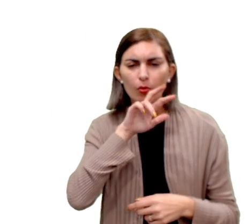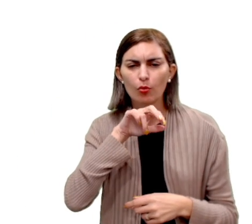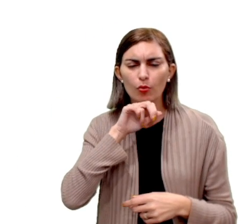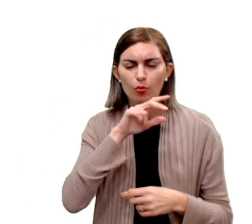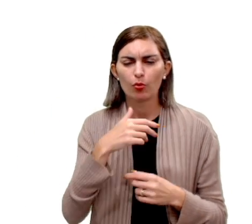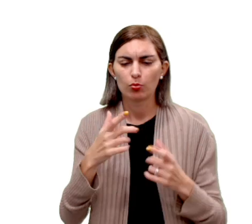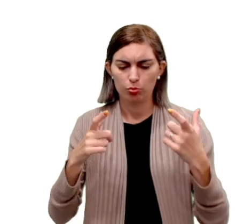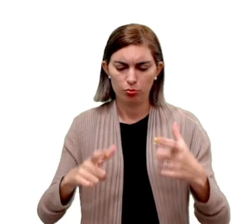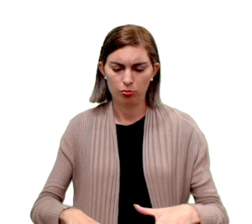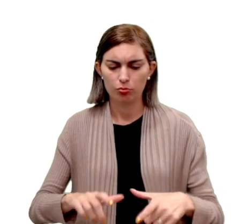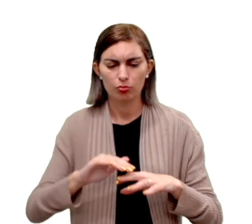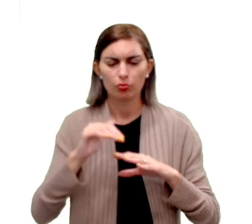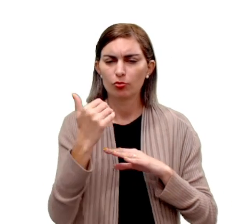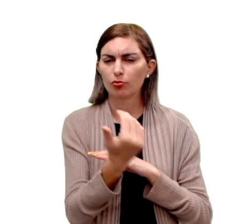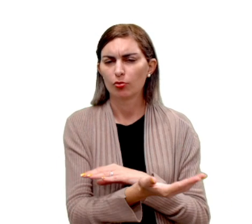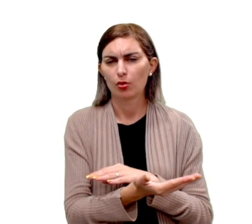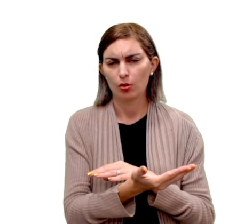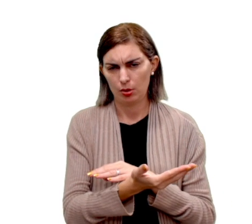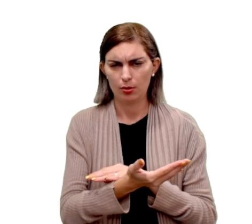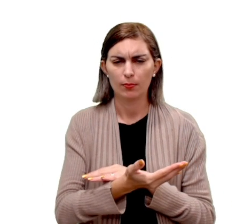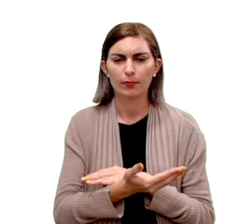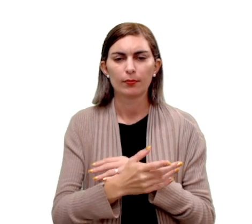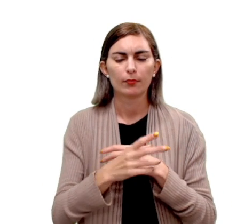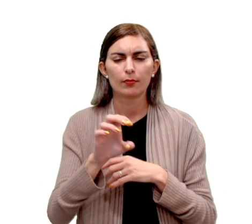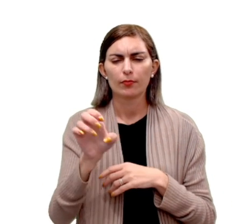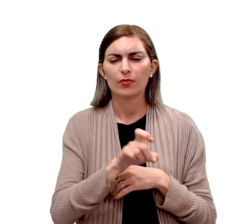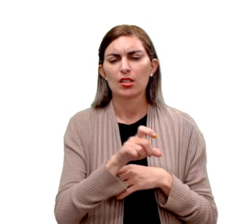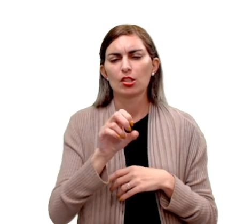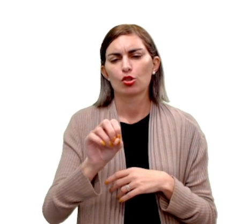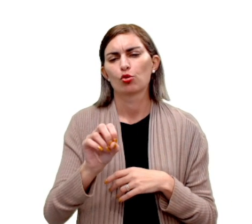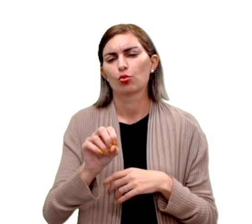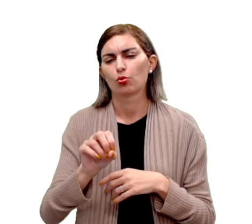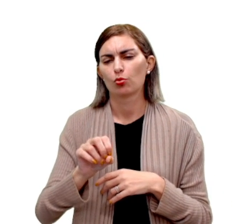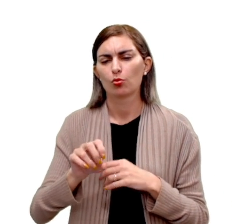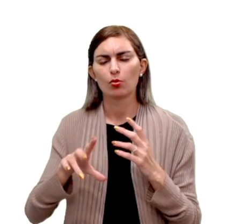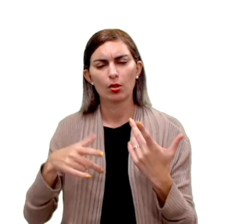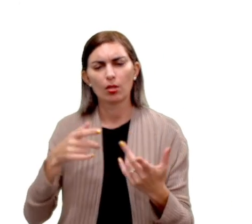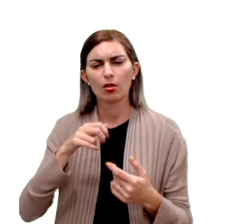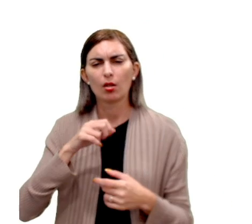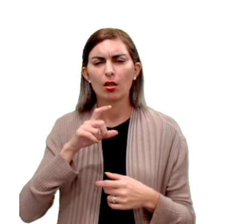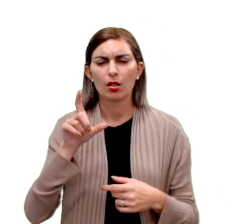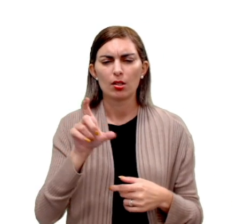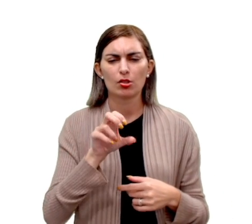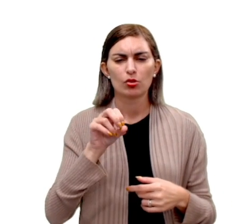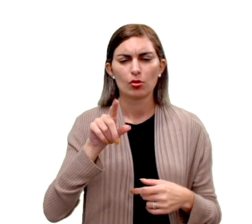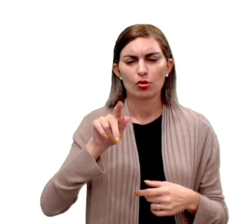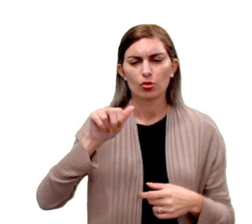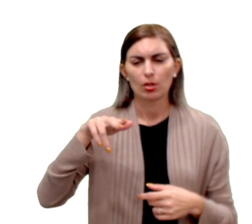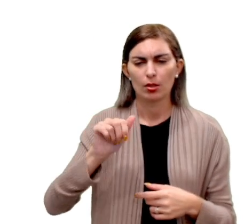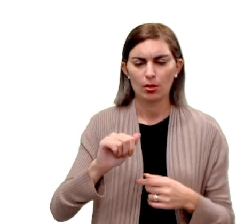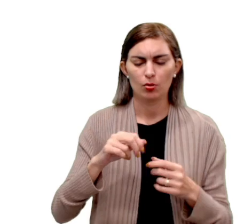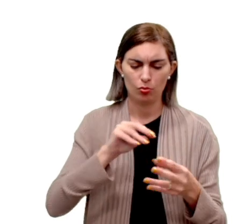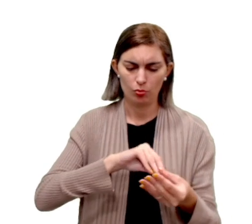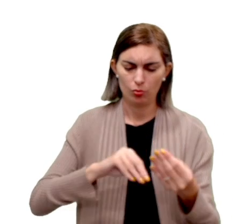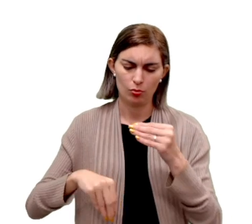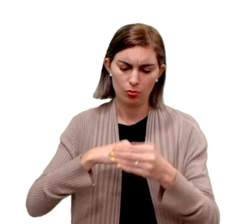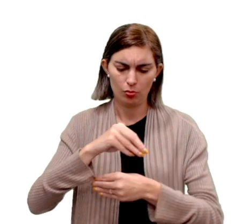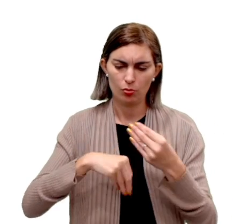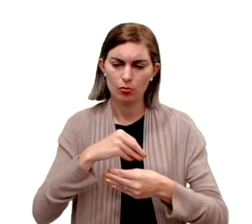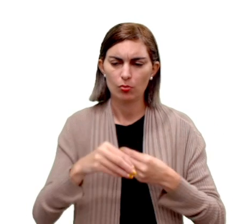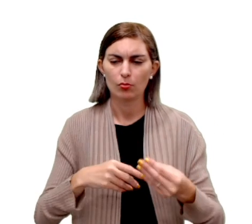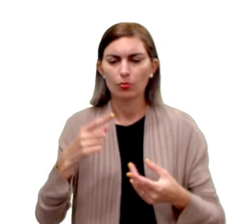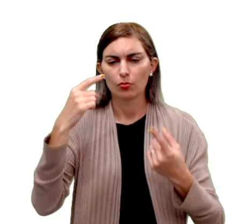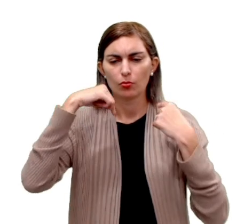do ambiente externo, é de fora, exo. Então, a intoxicação exógena é quando substâncias são introduzidas no